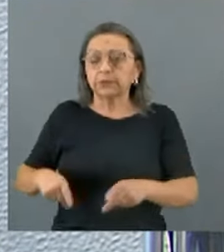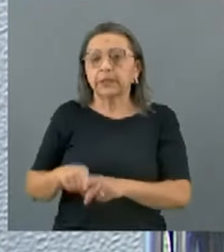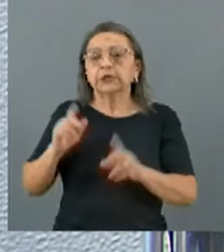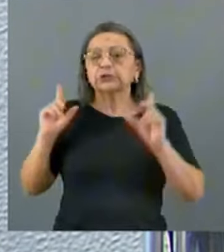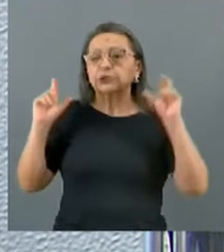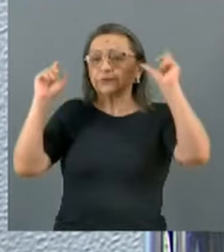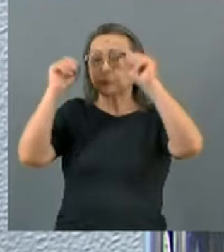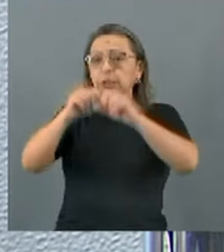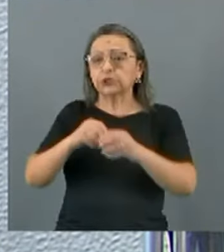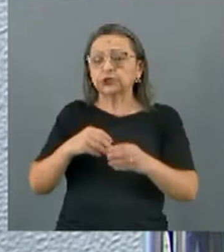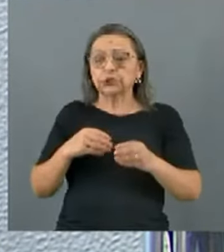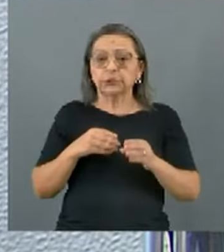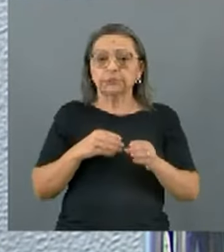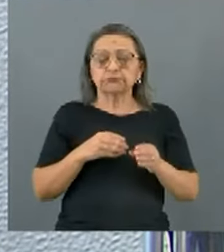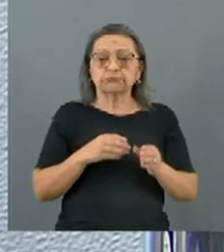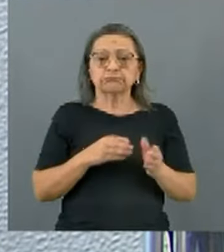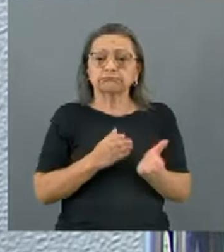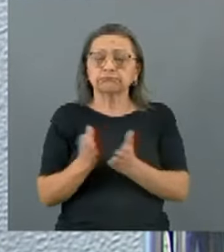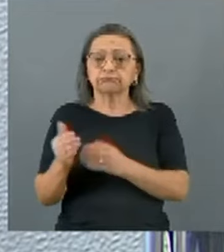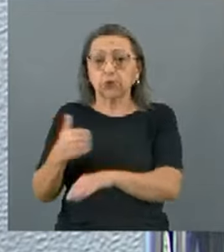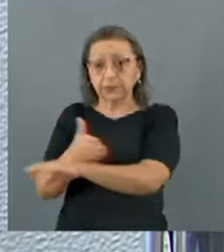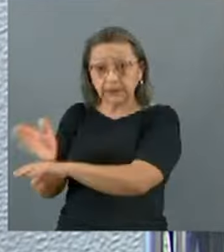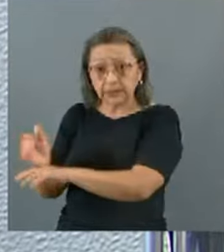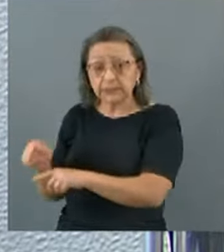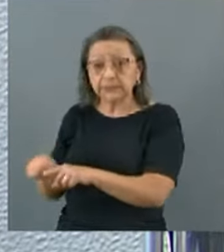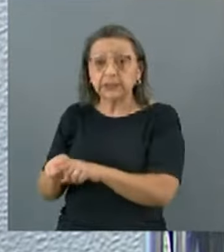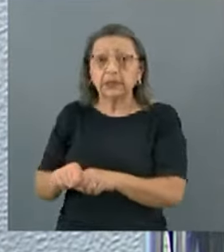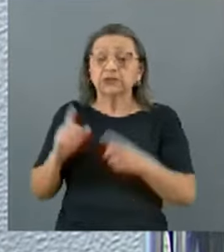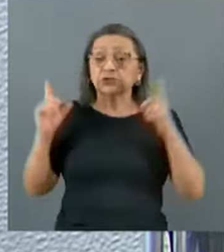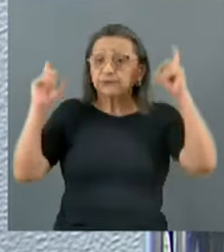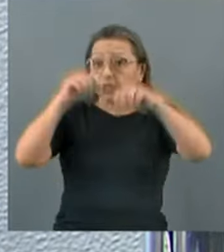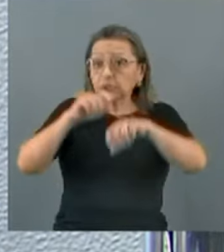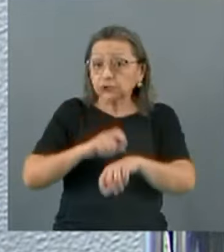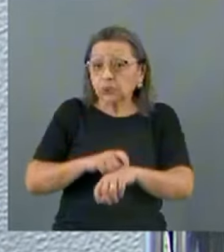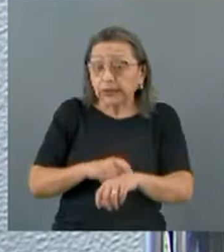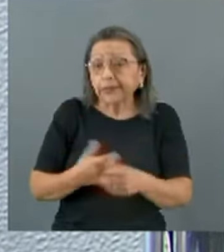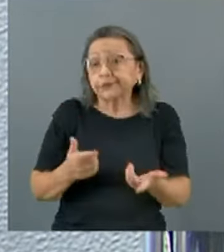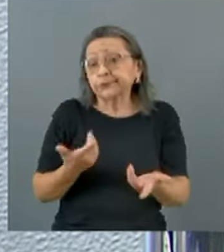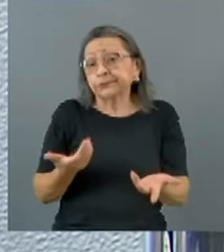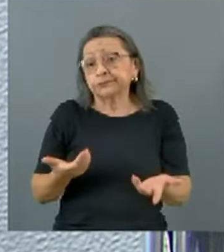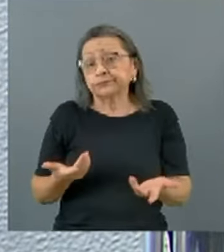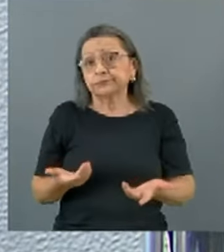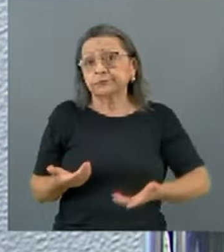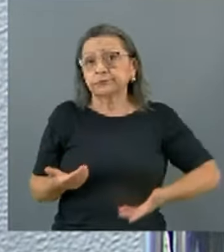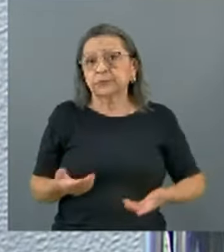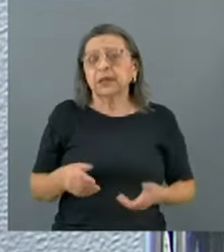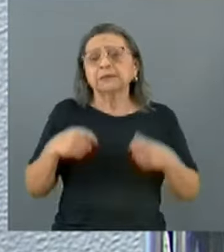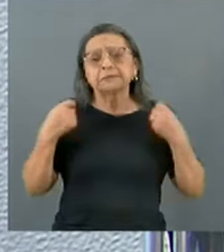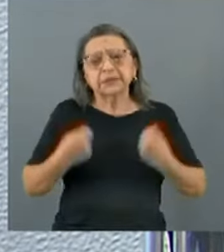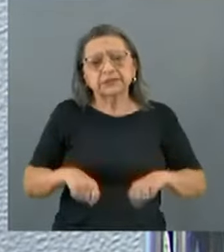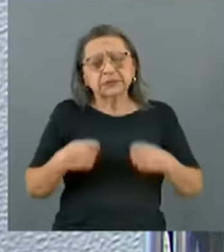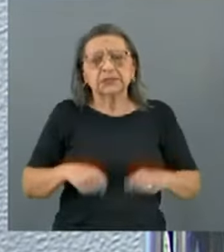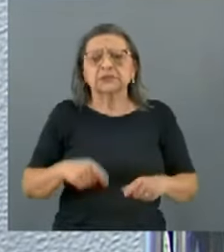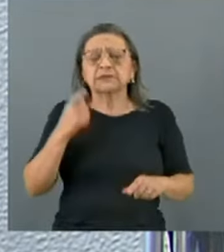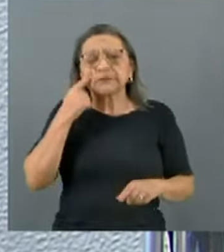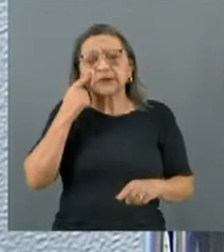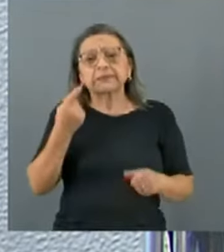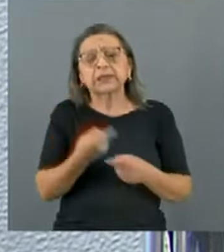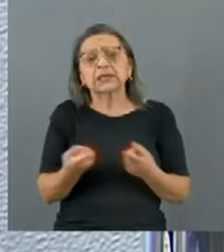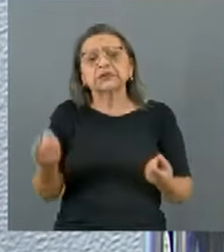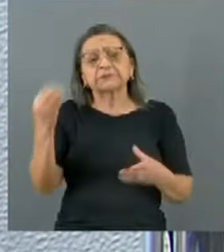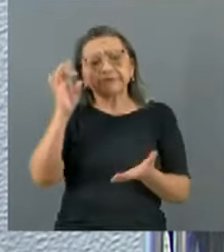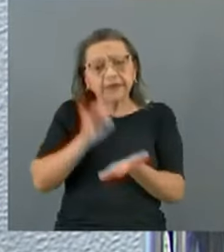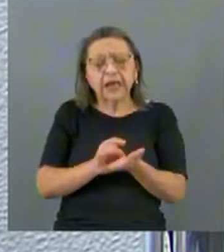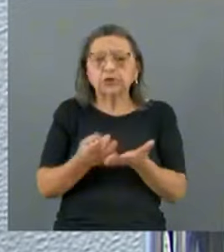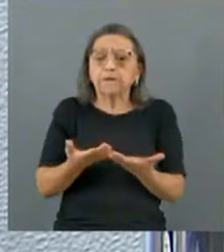com a flexibilidade de horários sem dependências de terceiros, de ônibus. Nós precisamos promover a inclusão social, a